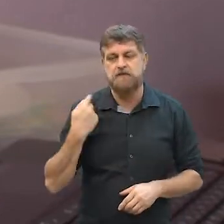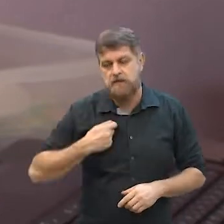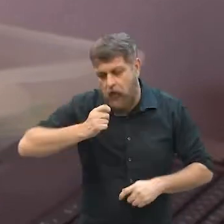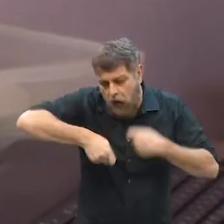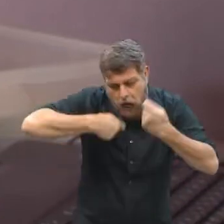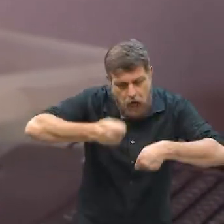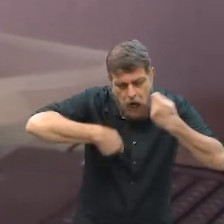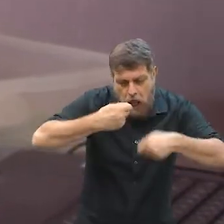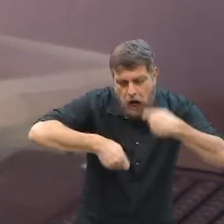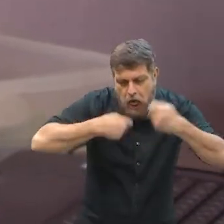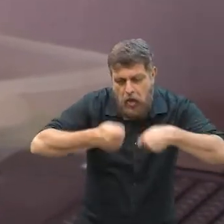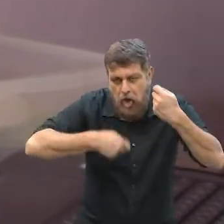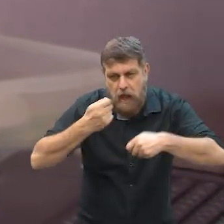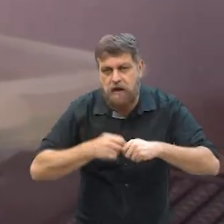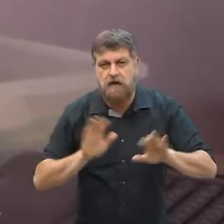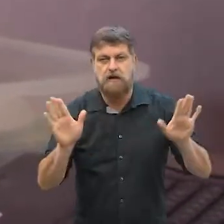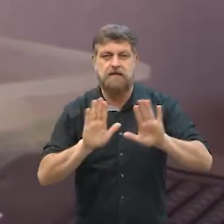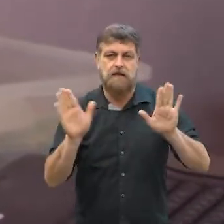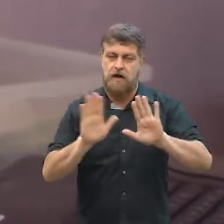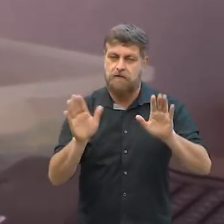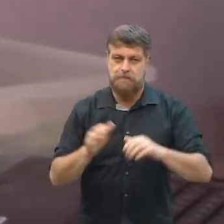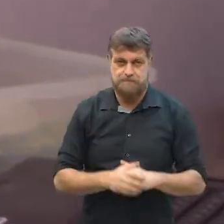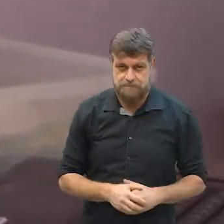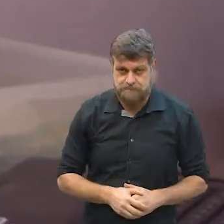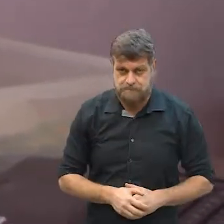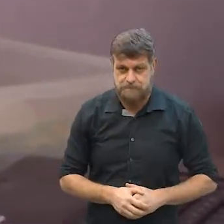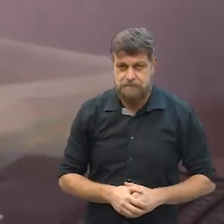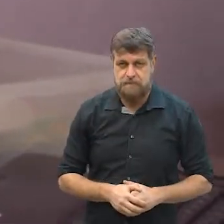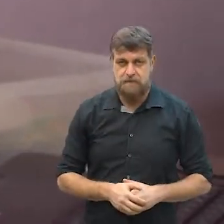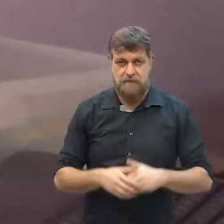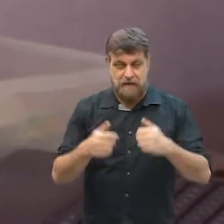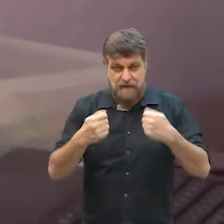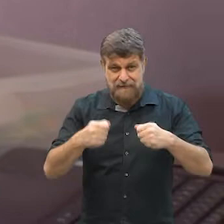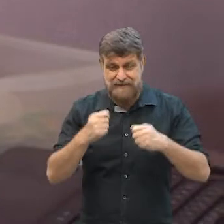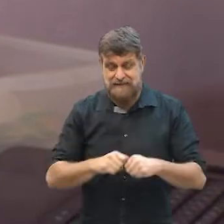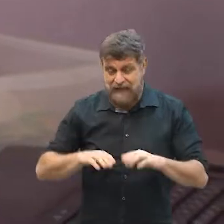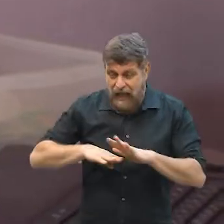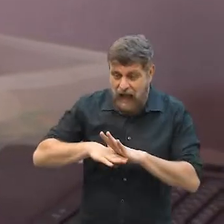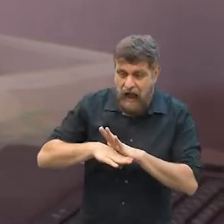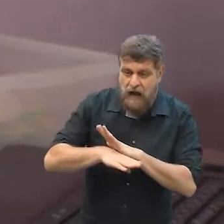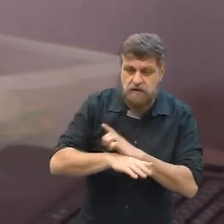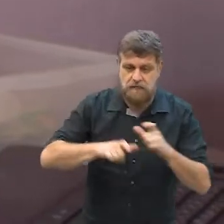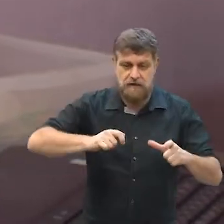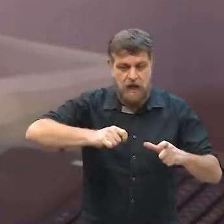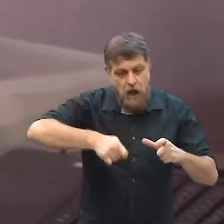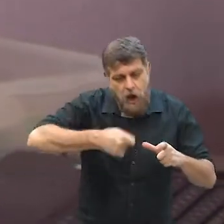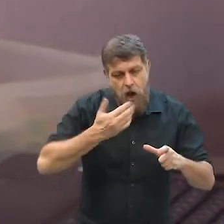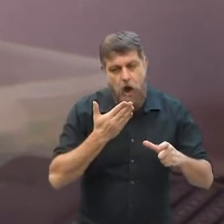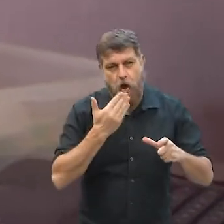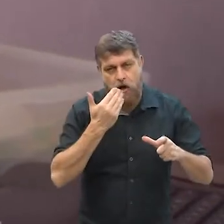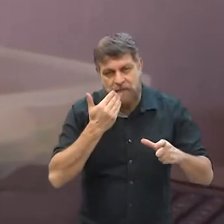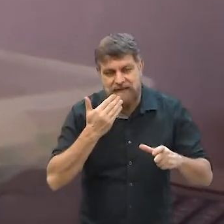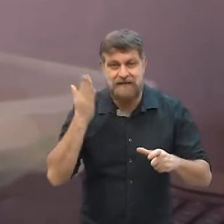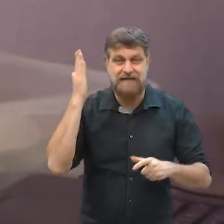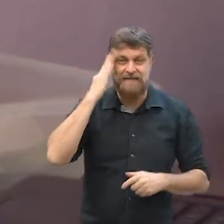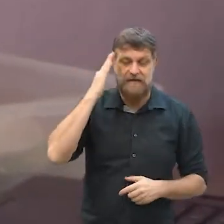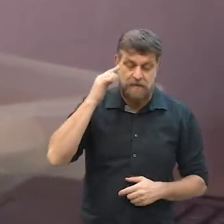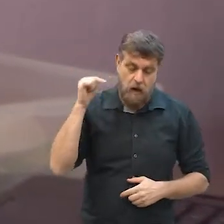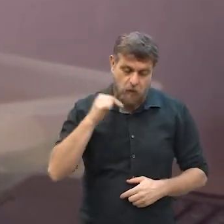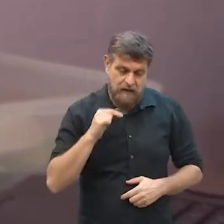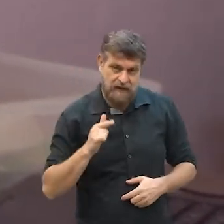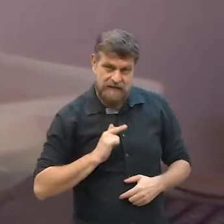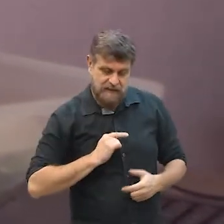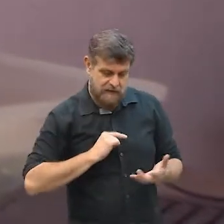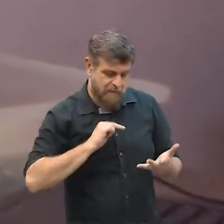aí só pelo prazer, né? Então esse hábito alimentar ele tem que ser construído, precisa pensar nos filhos que estão em casa,